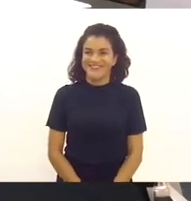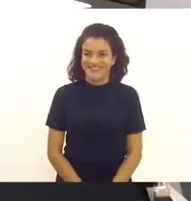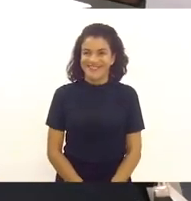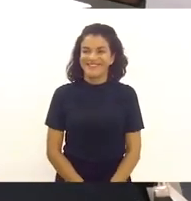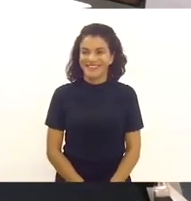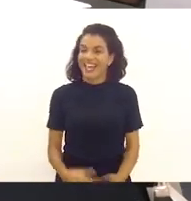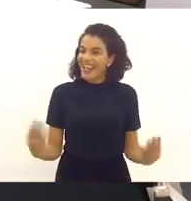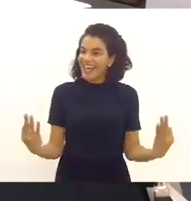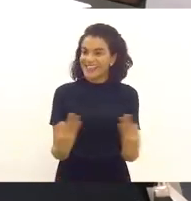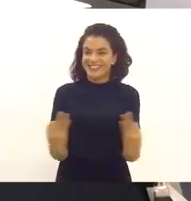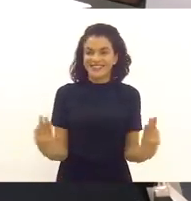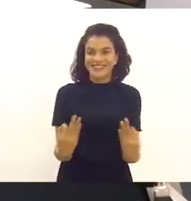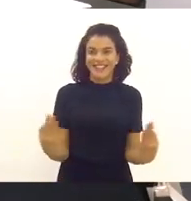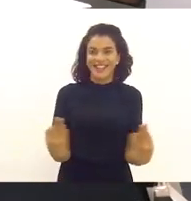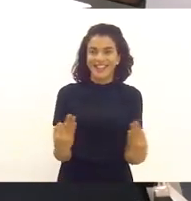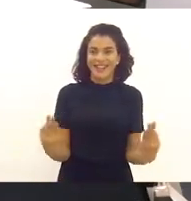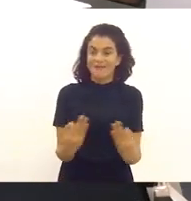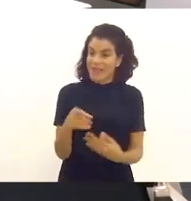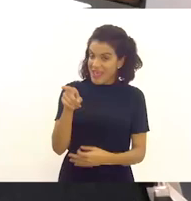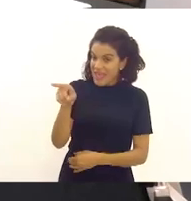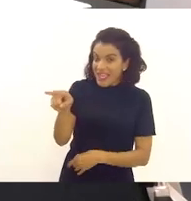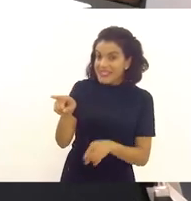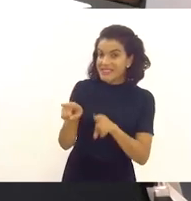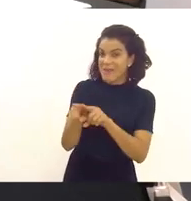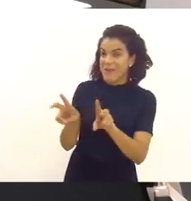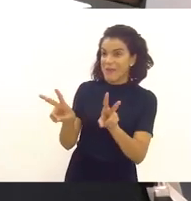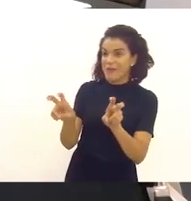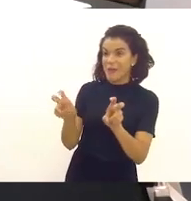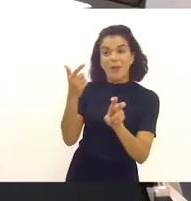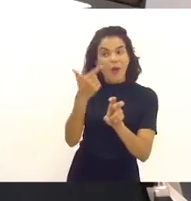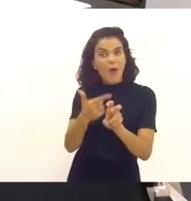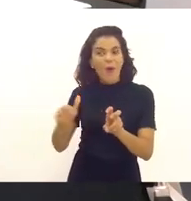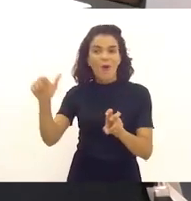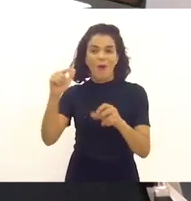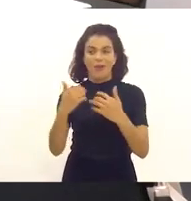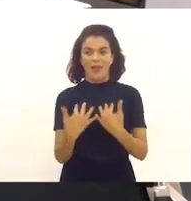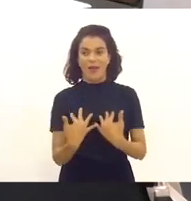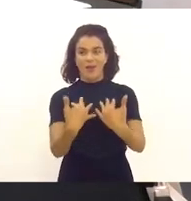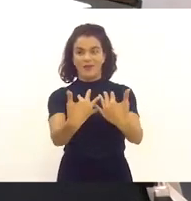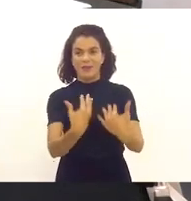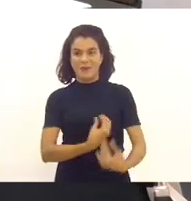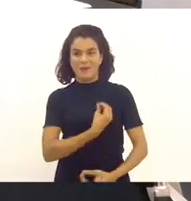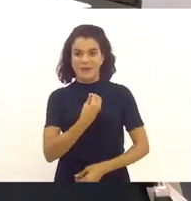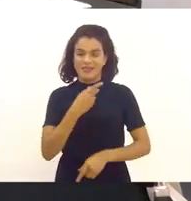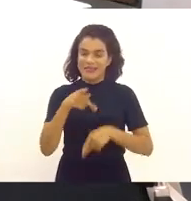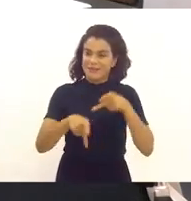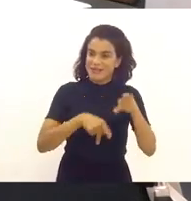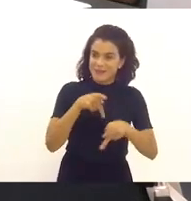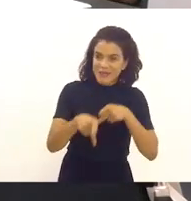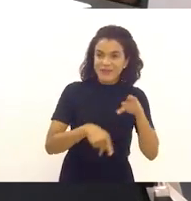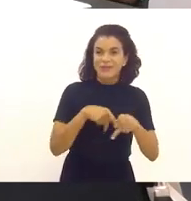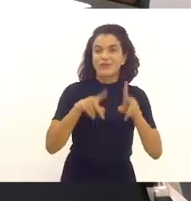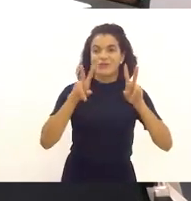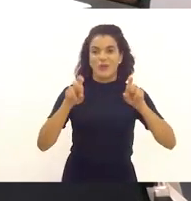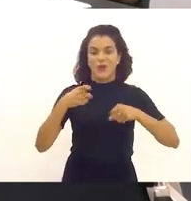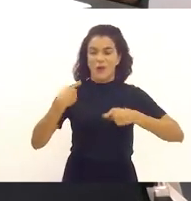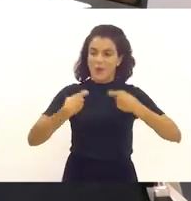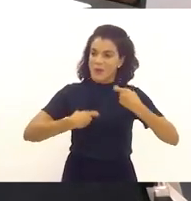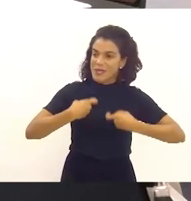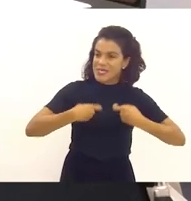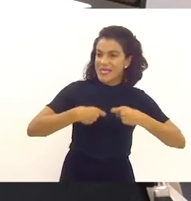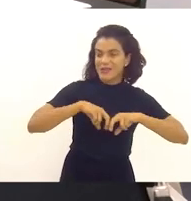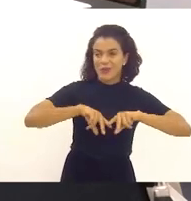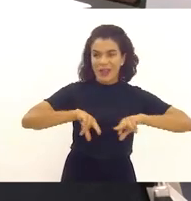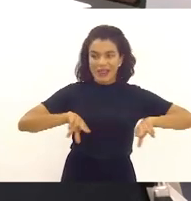Exatamente esse inclusive é um tema de outra audiência pública né sobre a Sexualidade faremos e